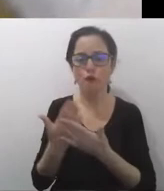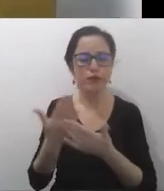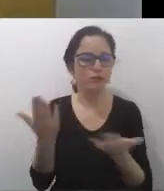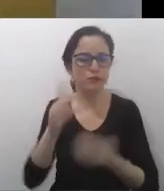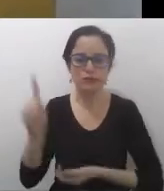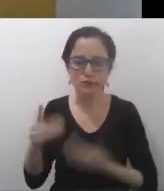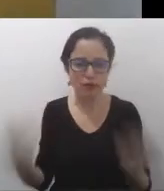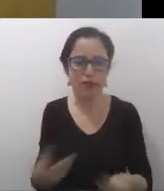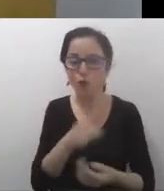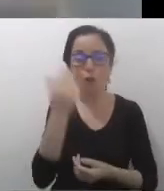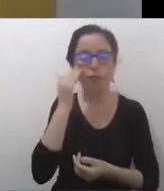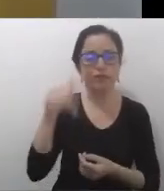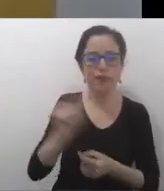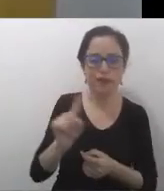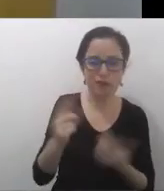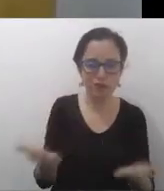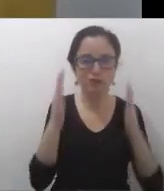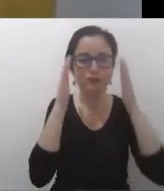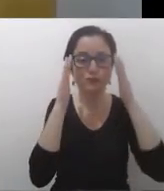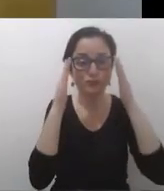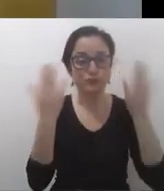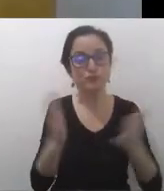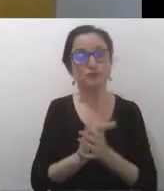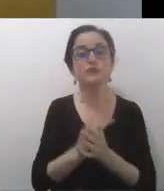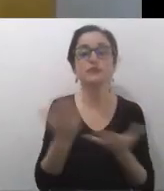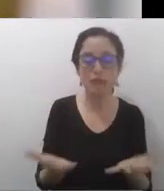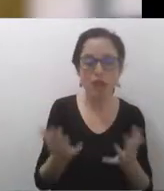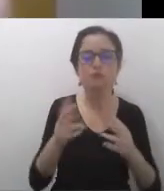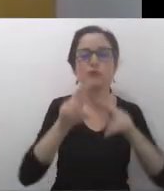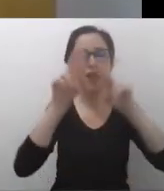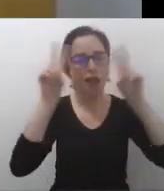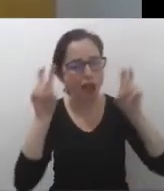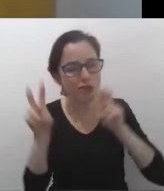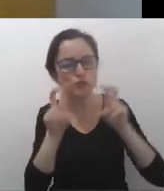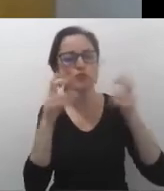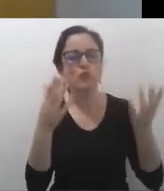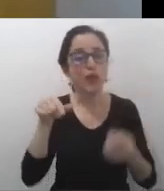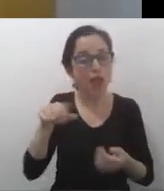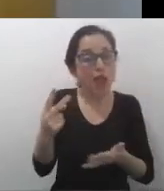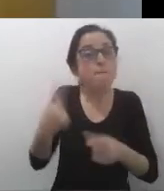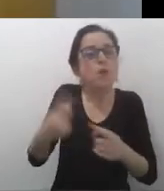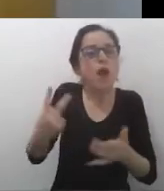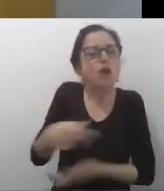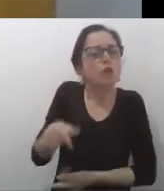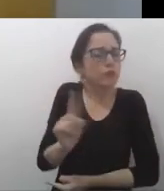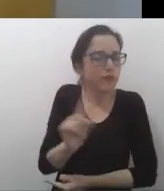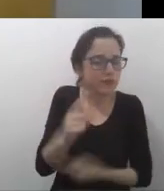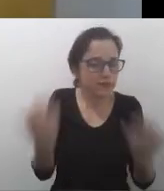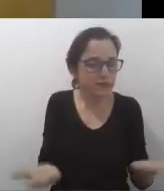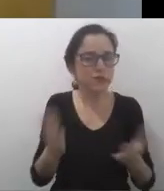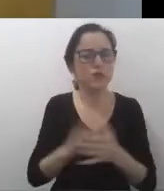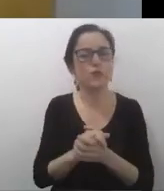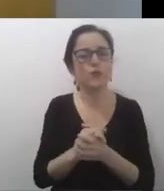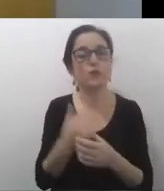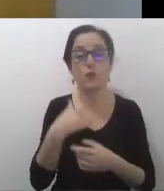Eles não entendiam isso, né? Não entendiam isso. E aí vem toda uma questão de por que que isso não acontecia